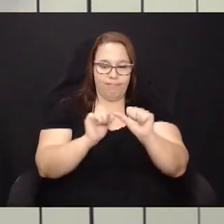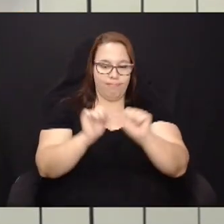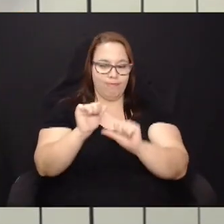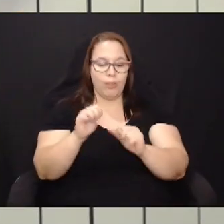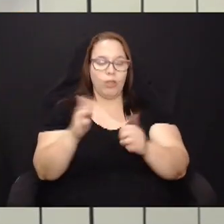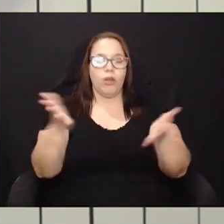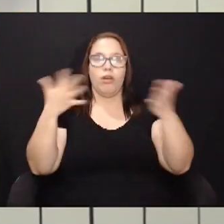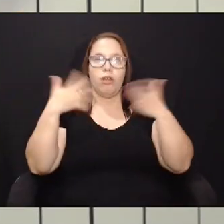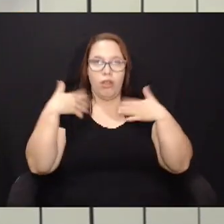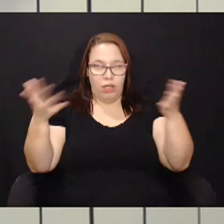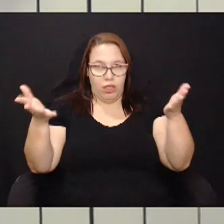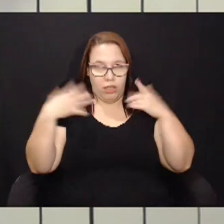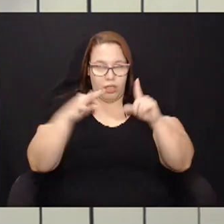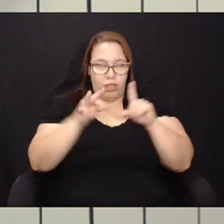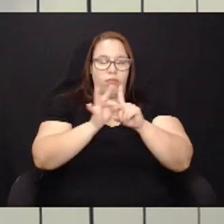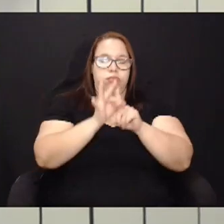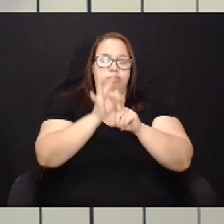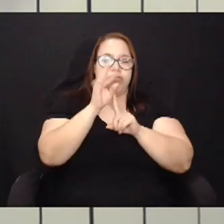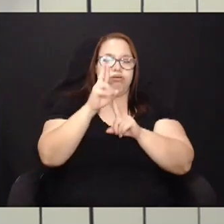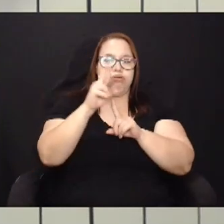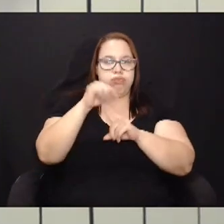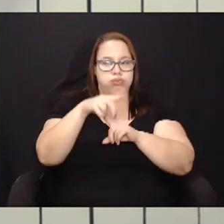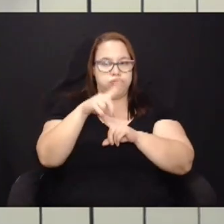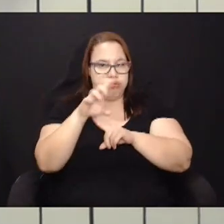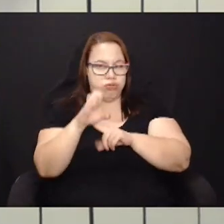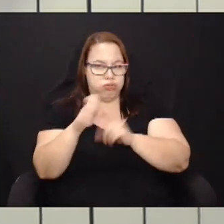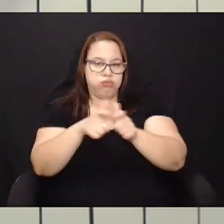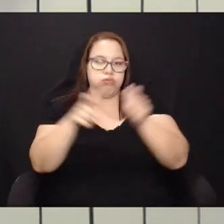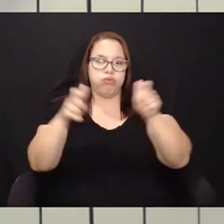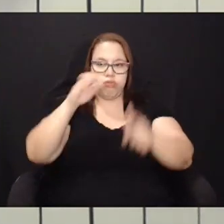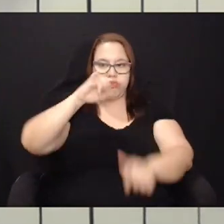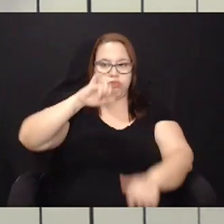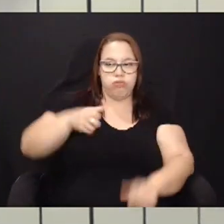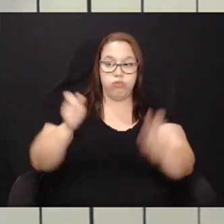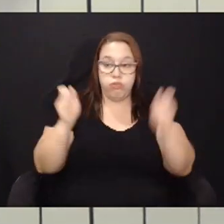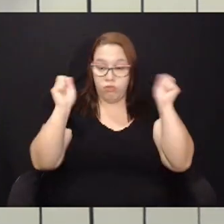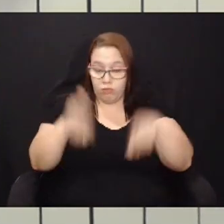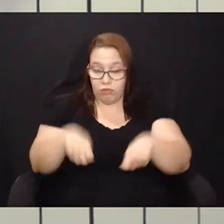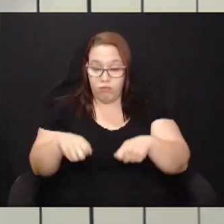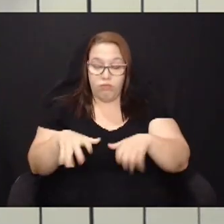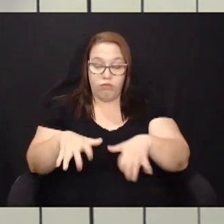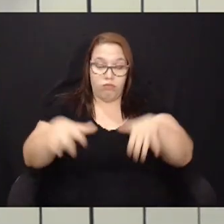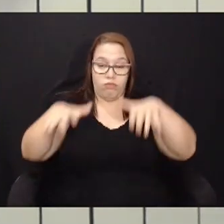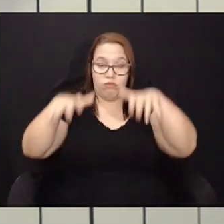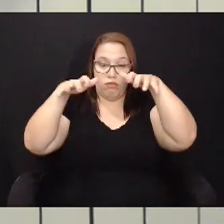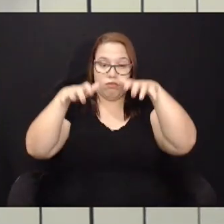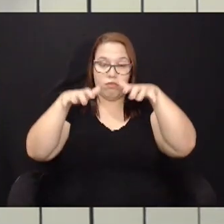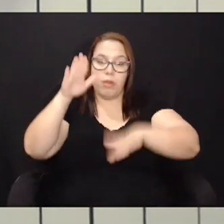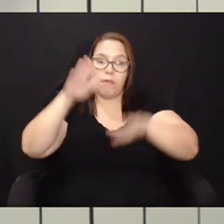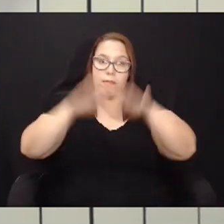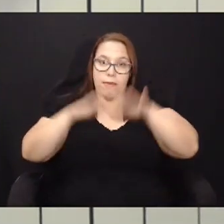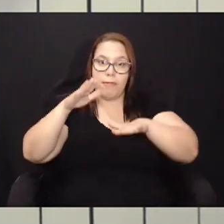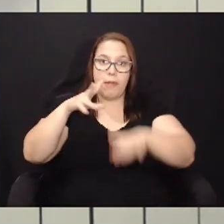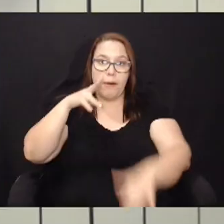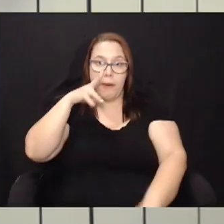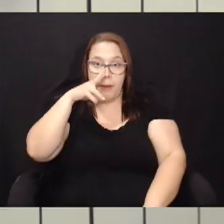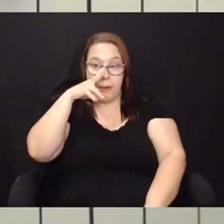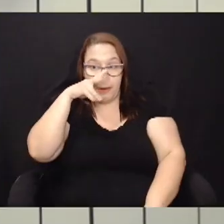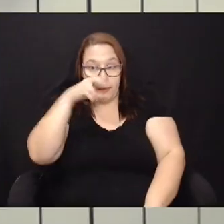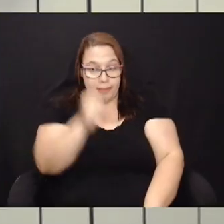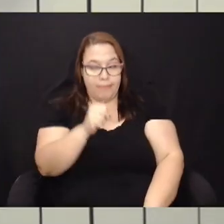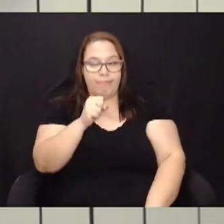da umidade, aumentam as chances de chuva, que podem ser de moderada a forte na nossa região,